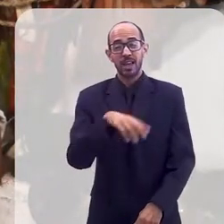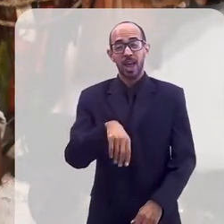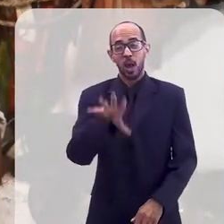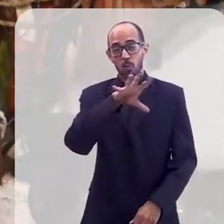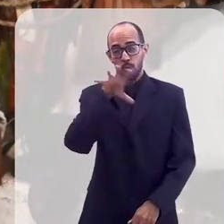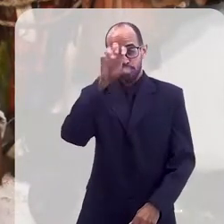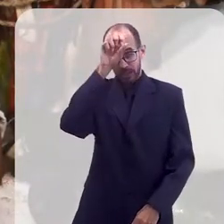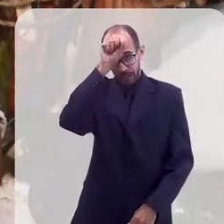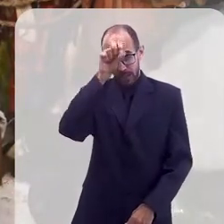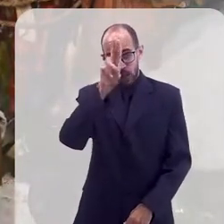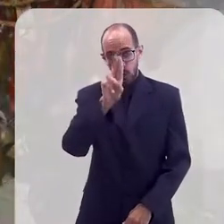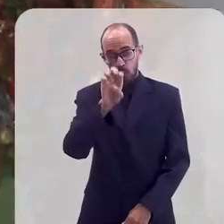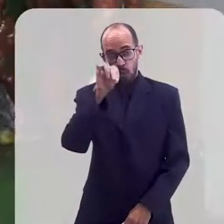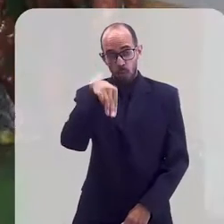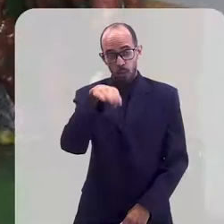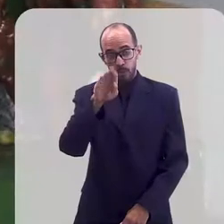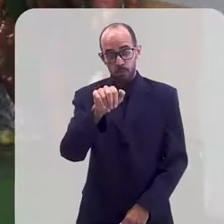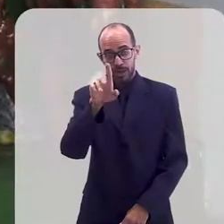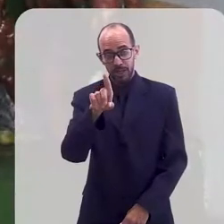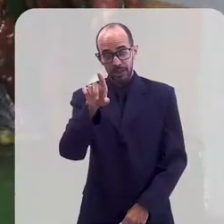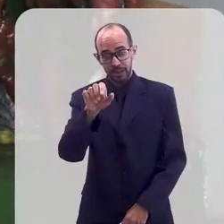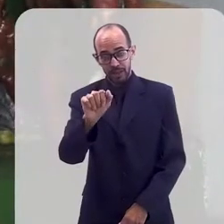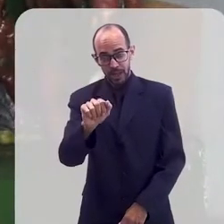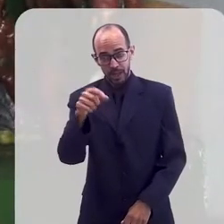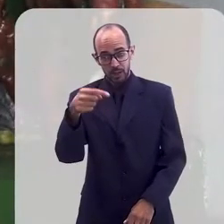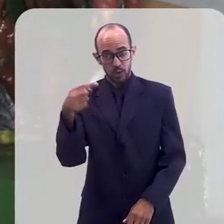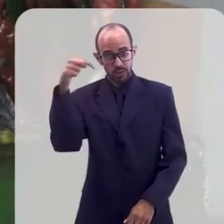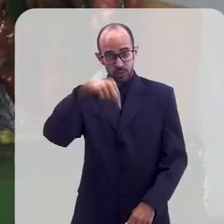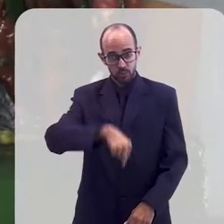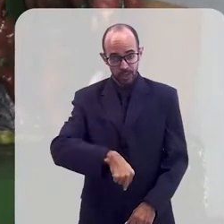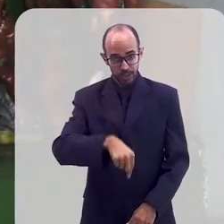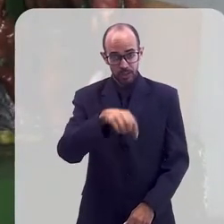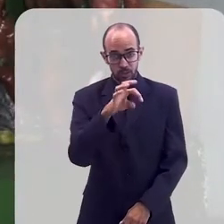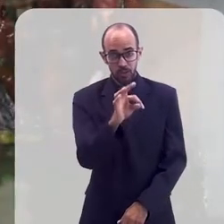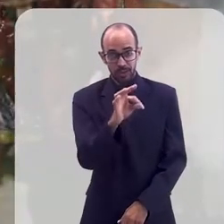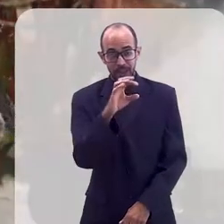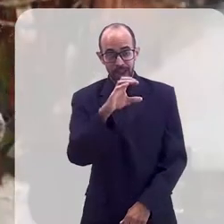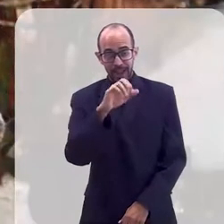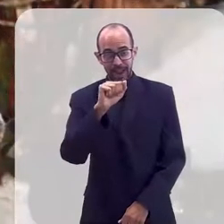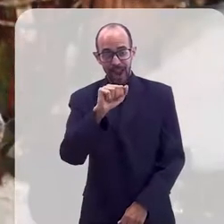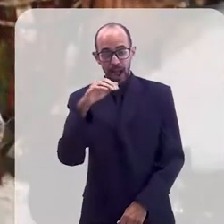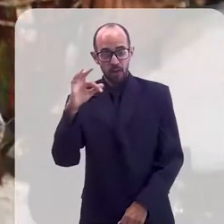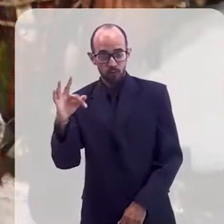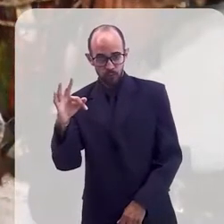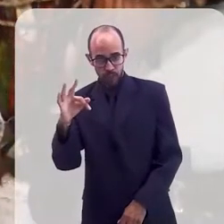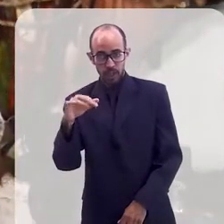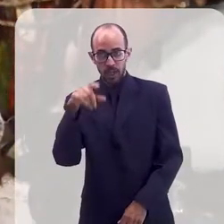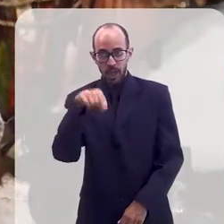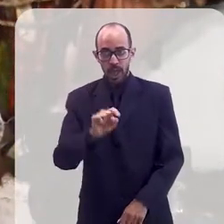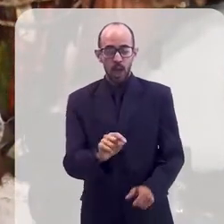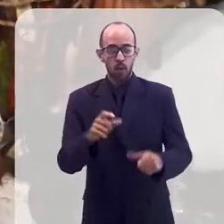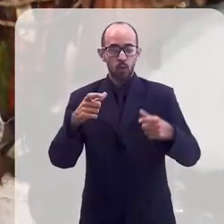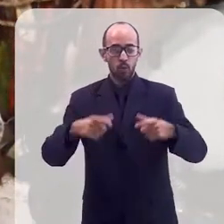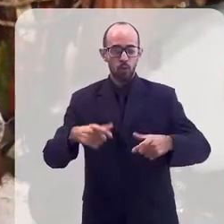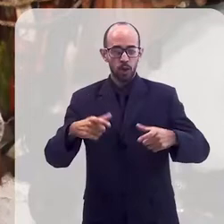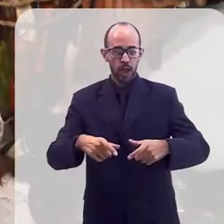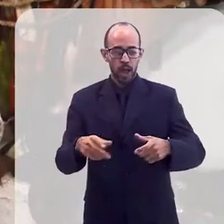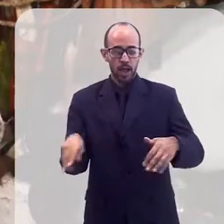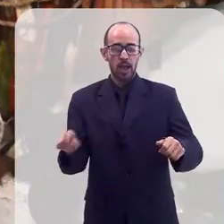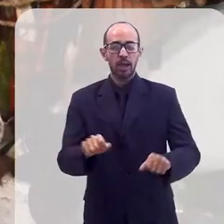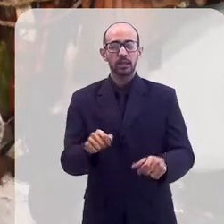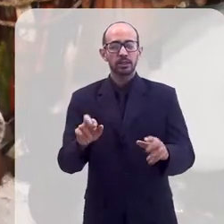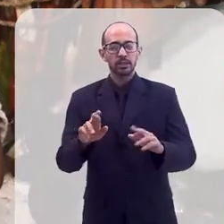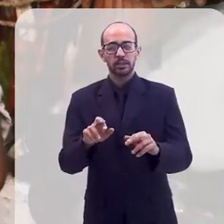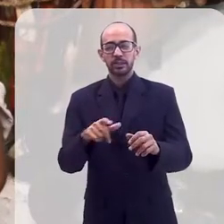Umbanda. Nós estamos aqui no TECAF, que é uma das casas que faz parte do MUDA,